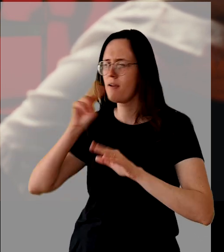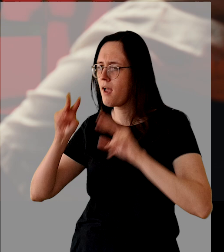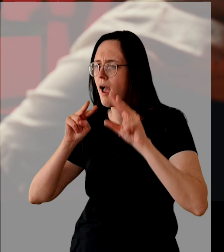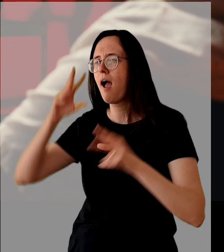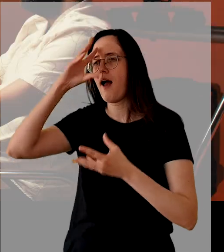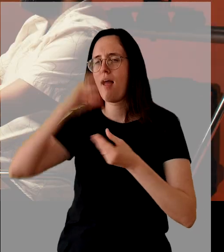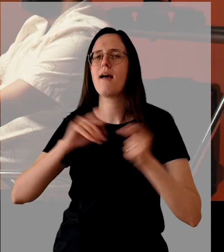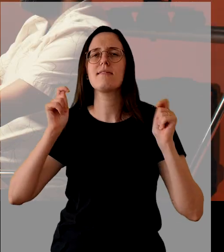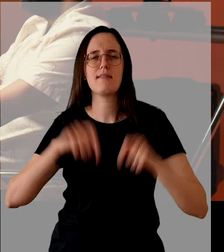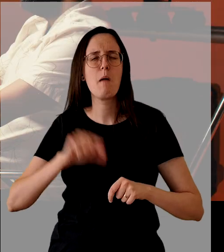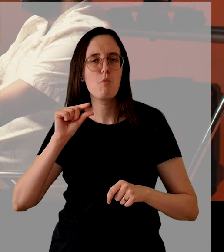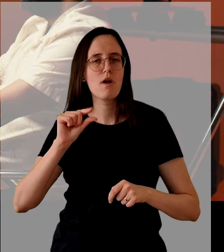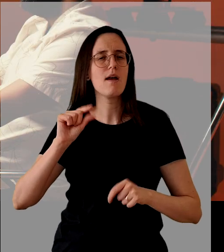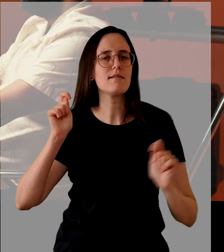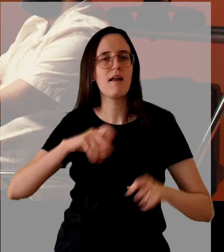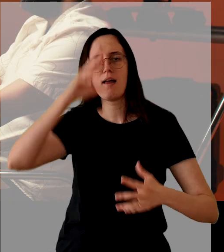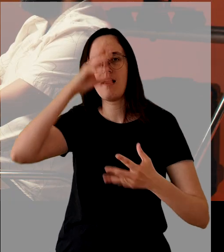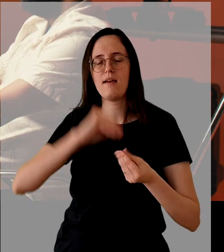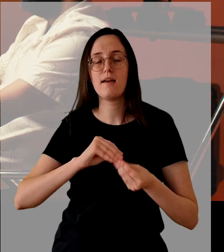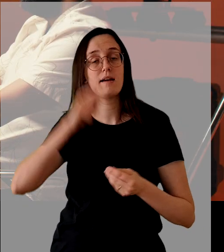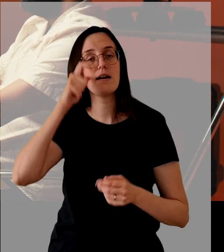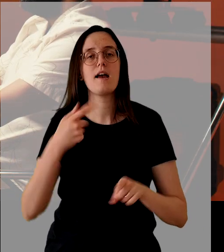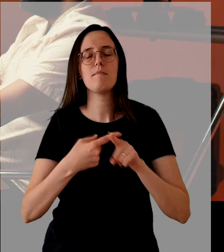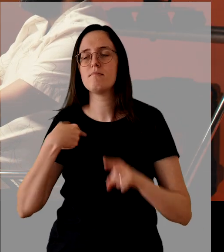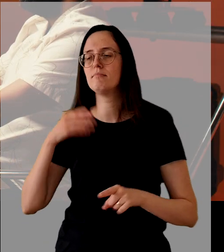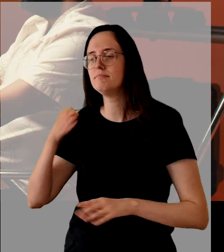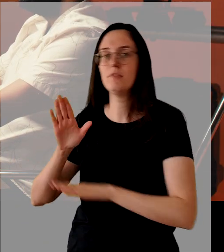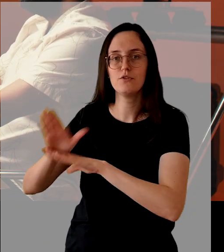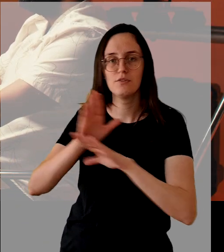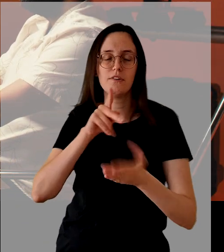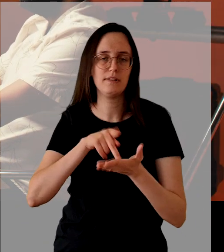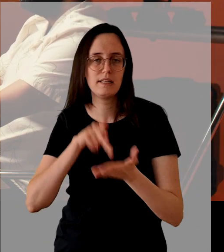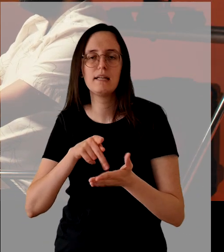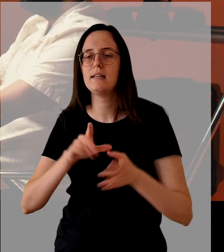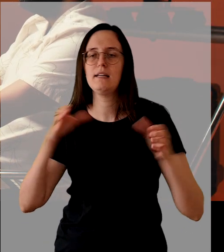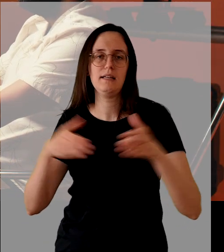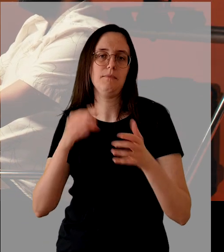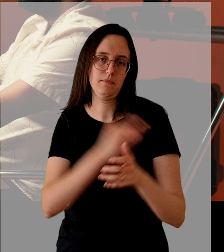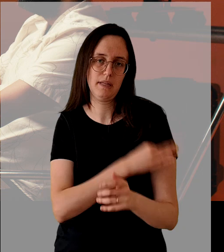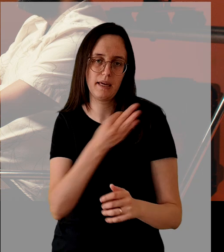pouquinho. E foi bem interessante, porque eu fui para dar um suporte, na verdade, ali para a equipe